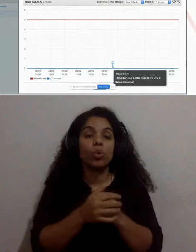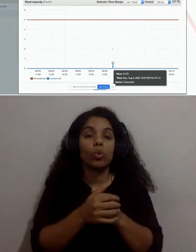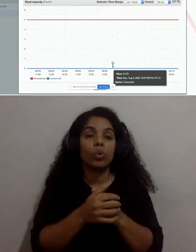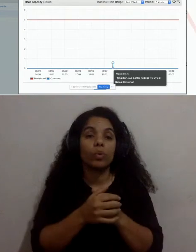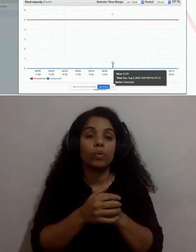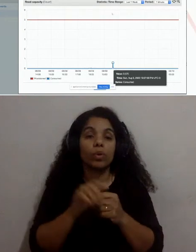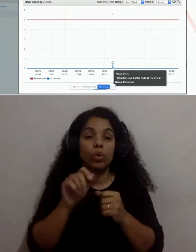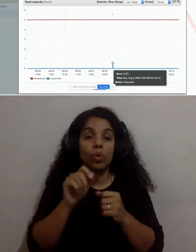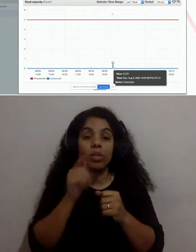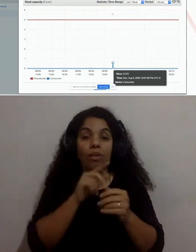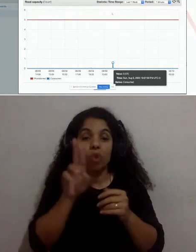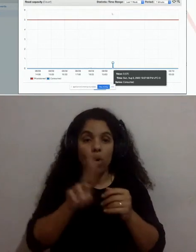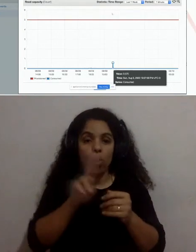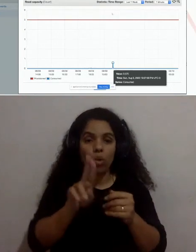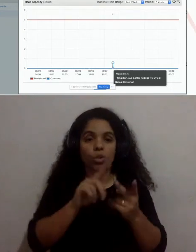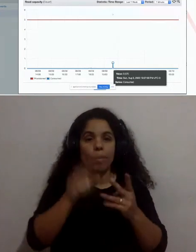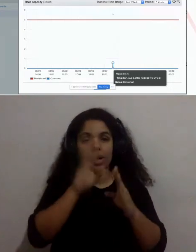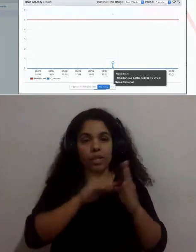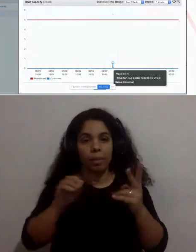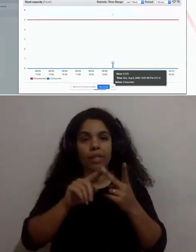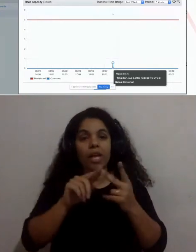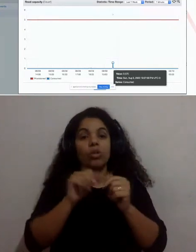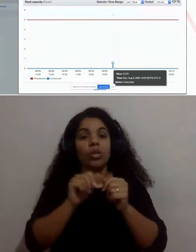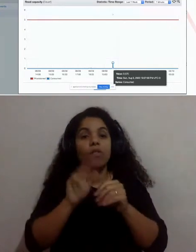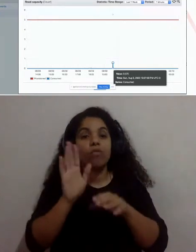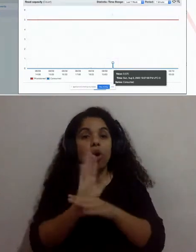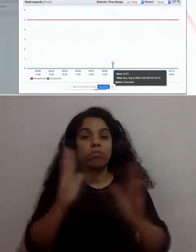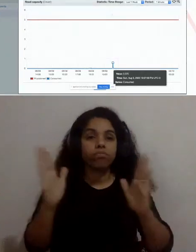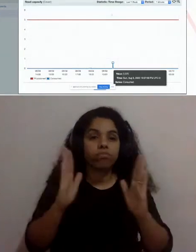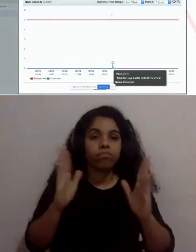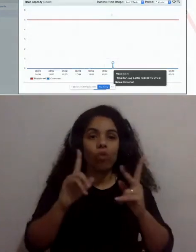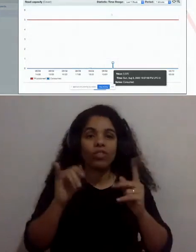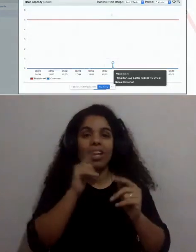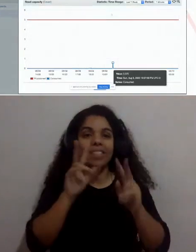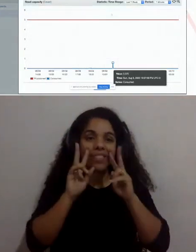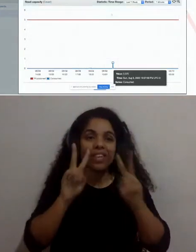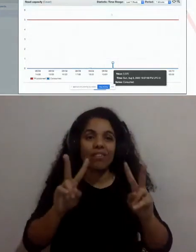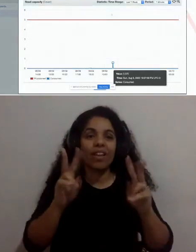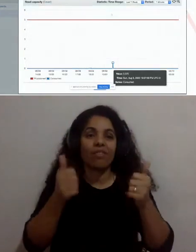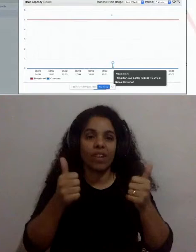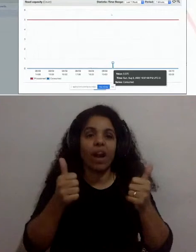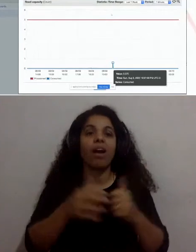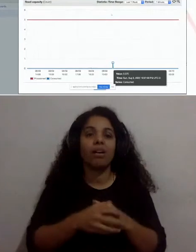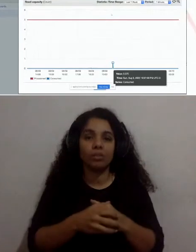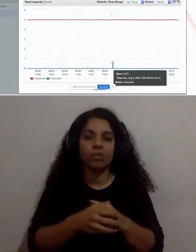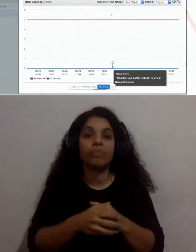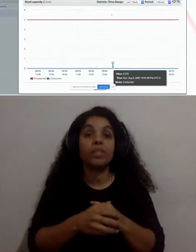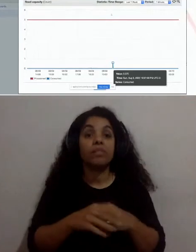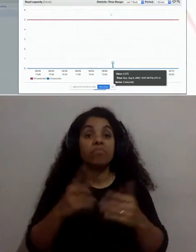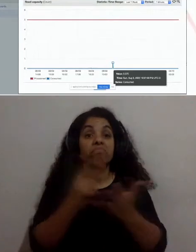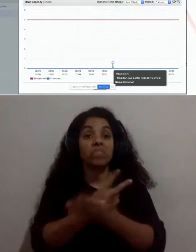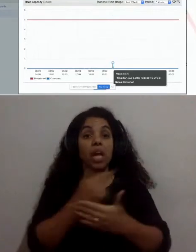o que foi consumido, passado, o que foi provisionado, isso tem que ser verificado, tá? De repente